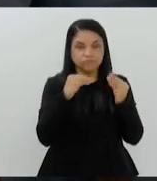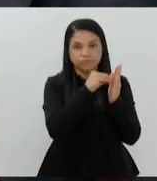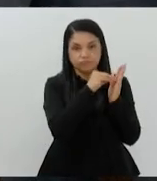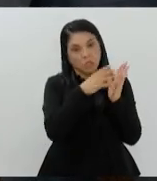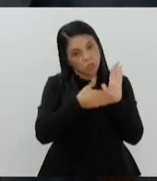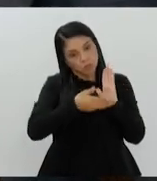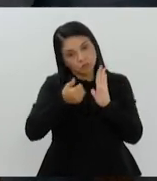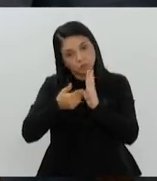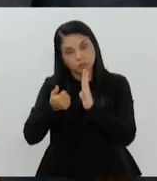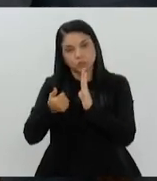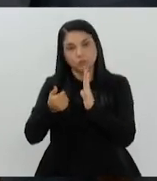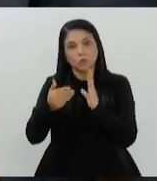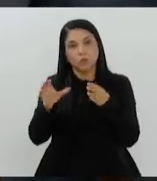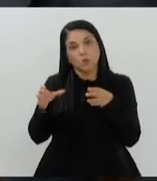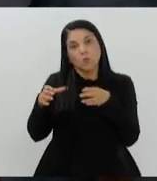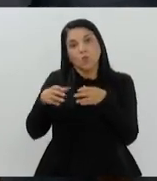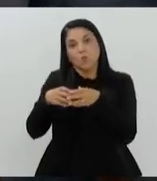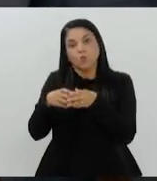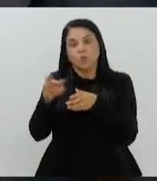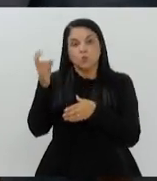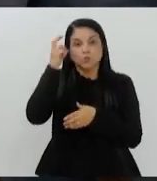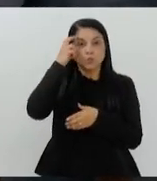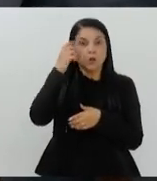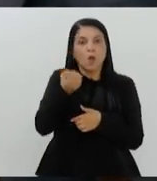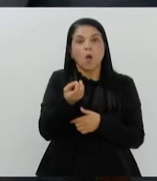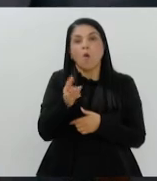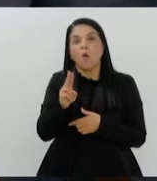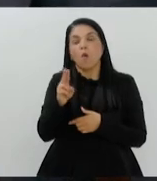de dar parecer, cultura ou esporte e lazer.